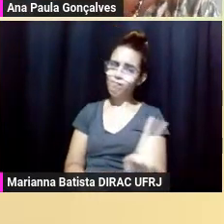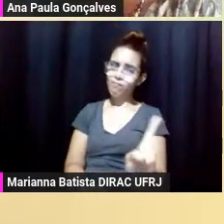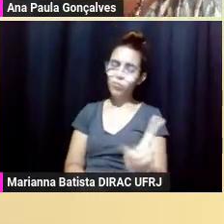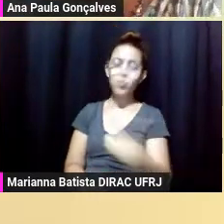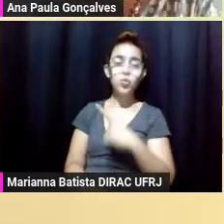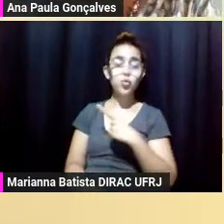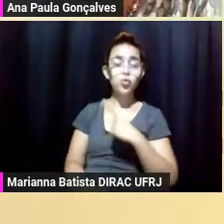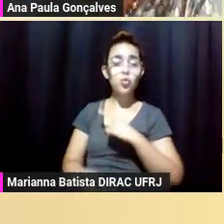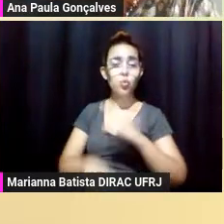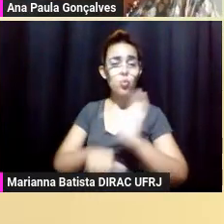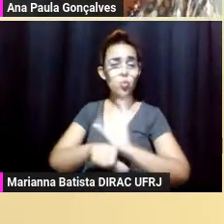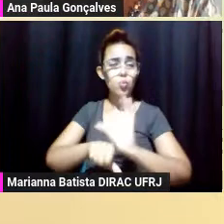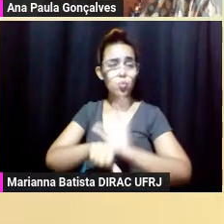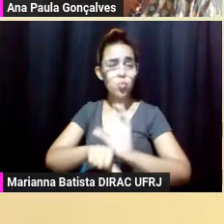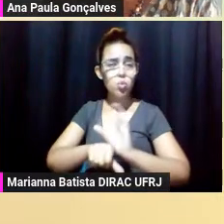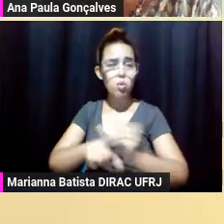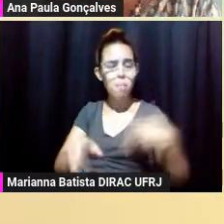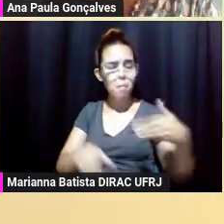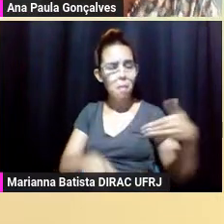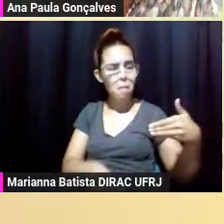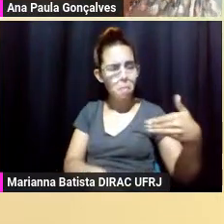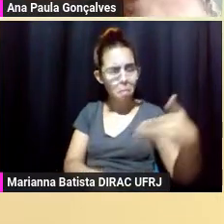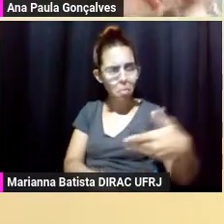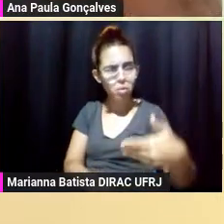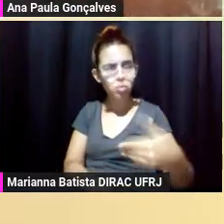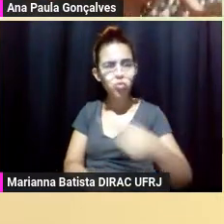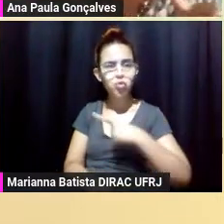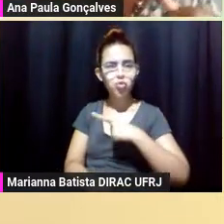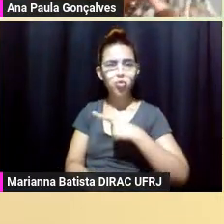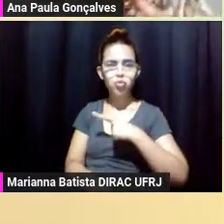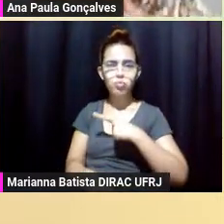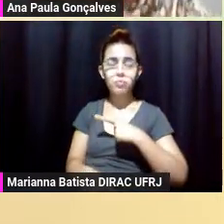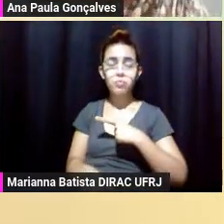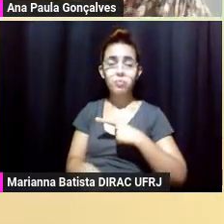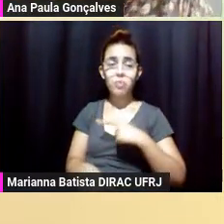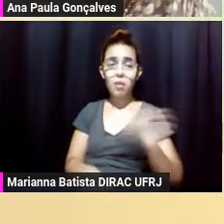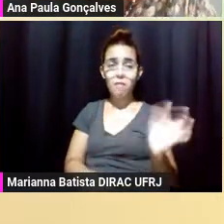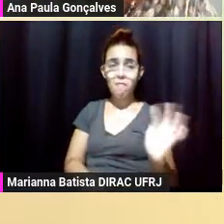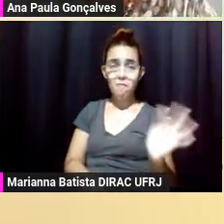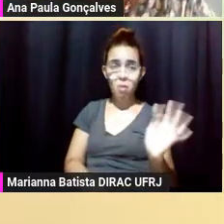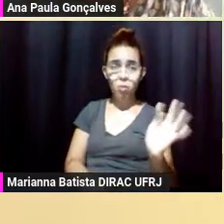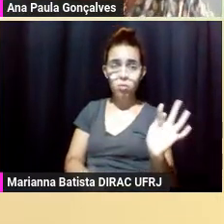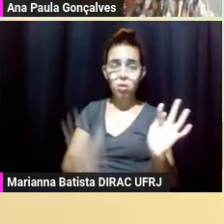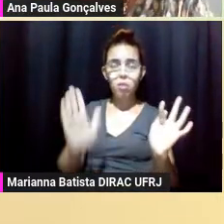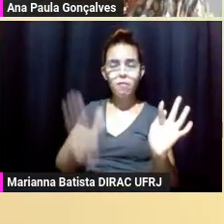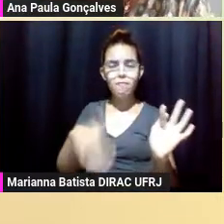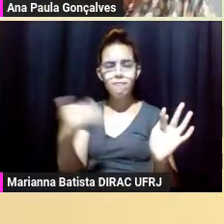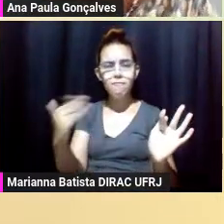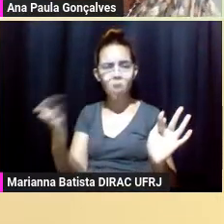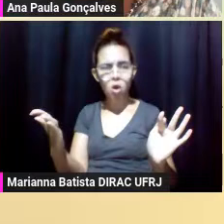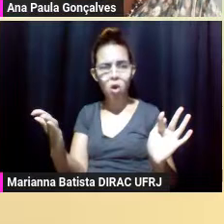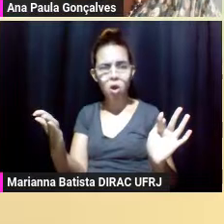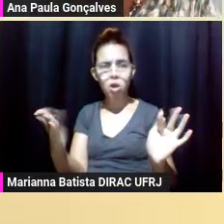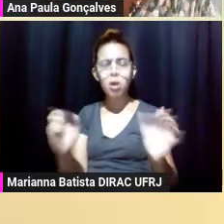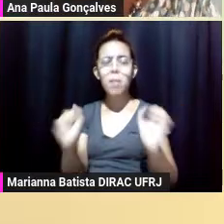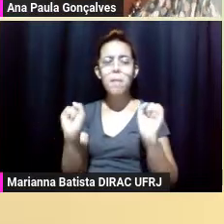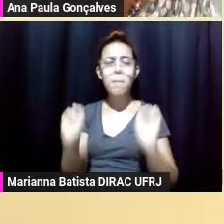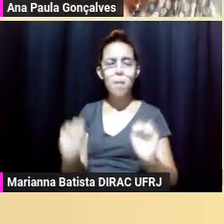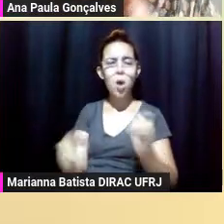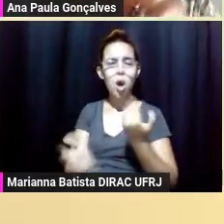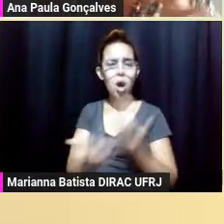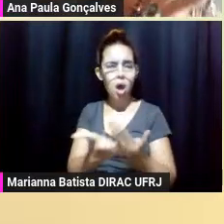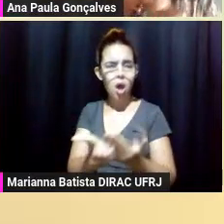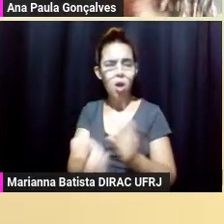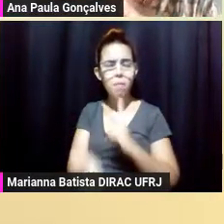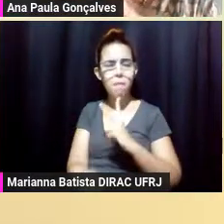tinha graduação, né? Para fora da universidade, a gente podia dar aula particular e tal. Mas quando a gente começa